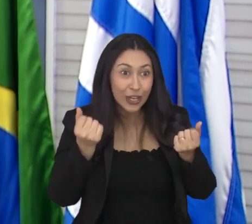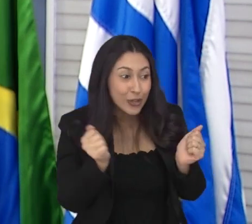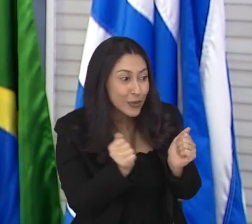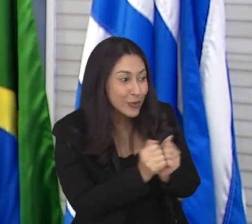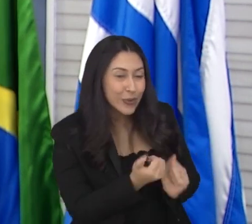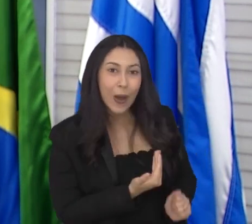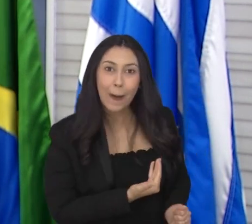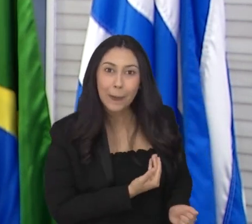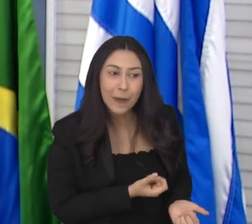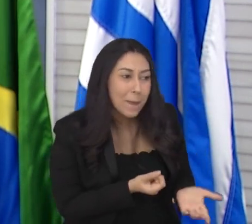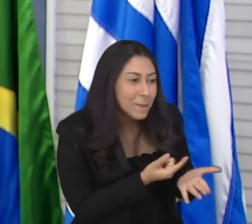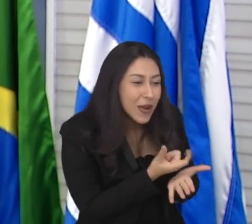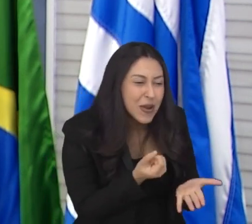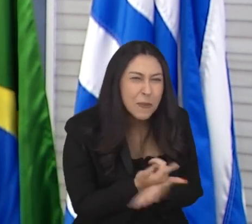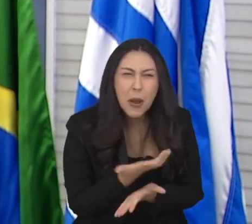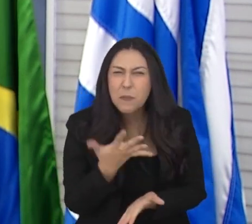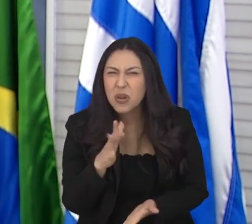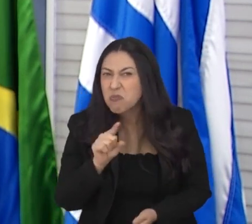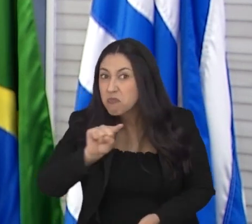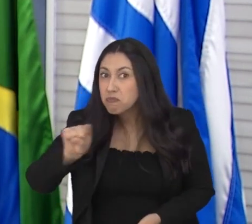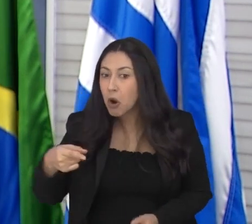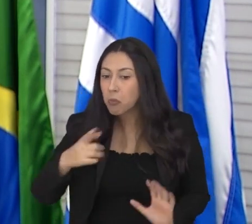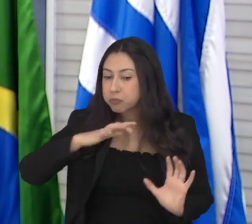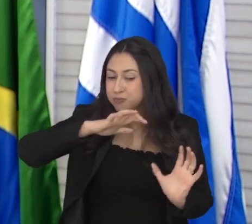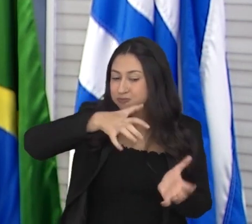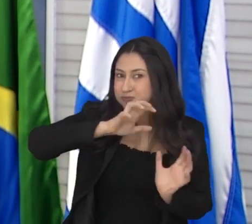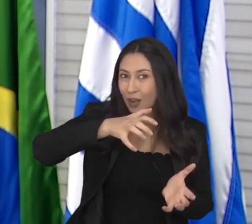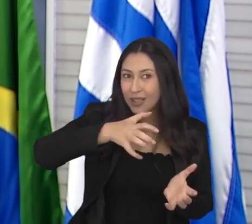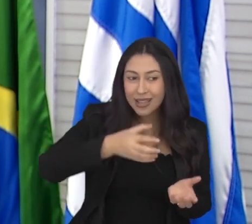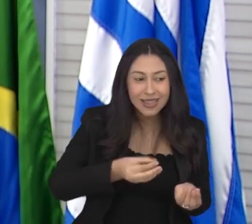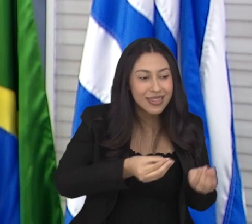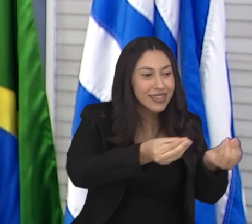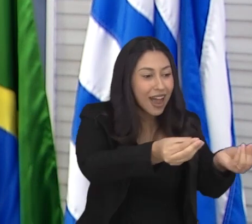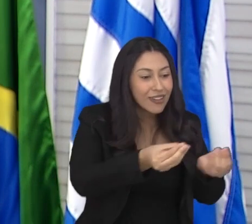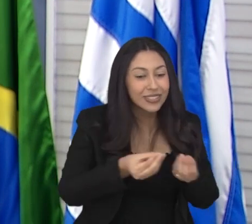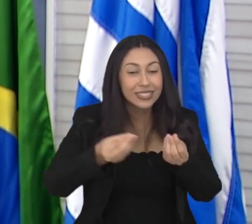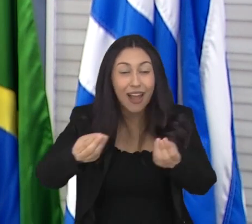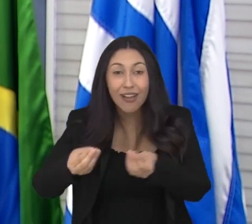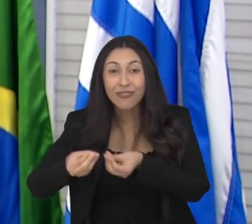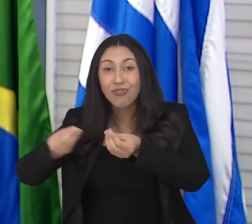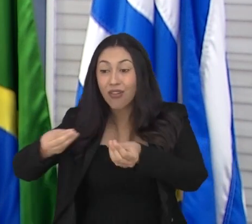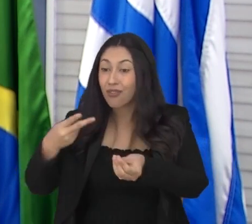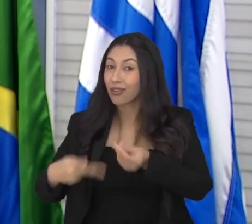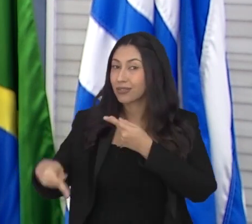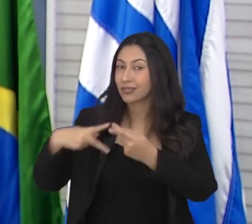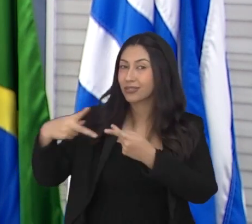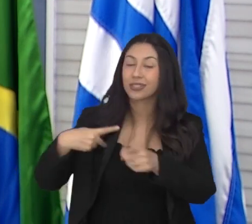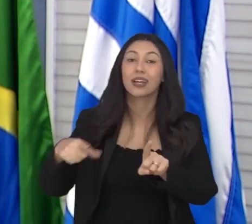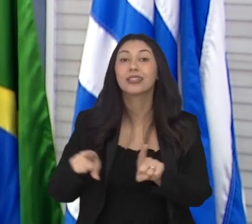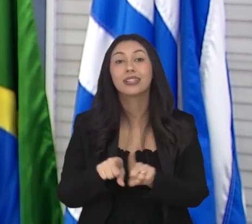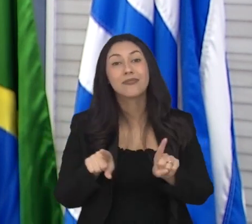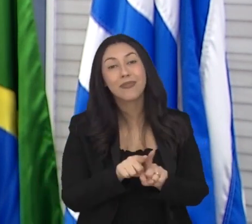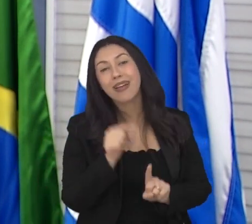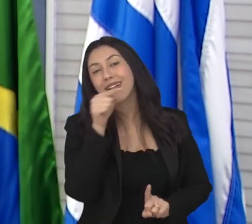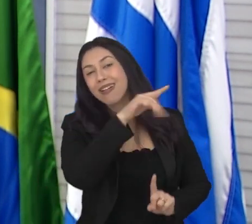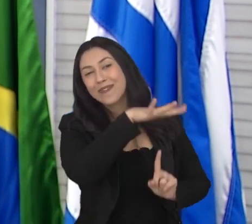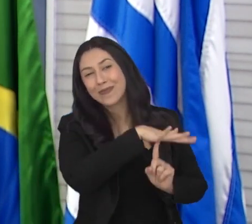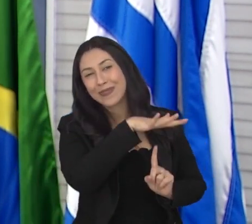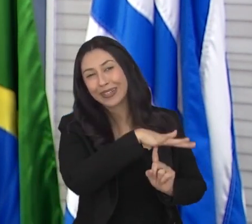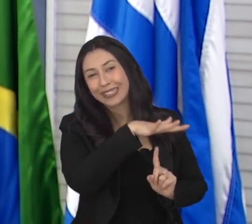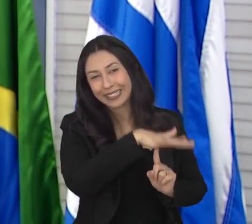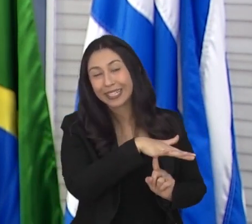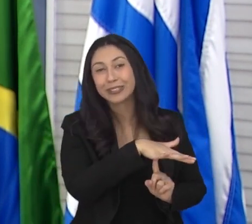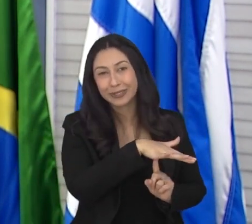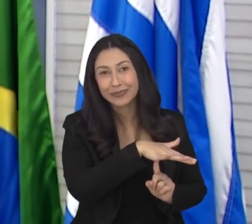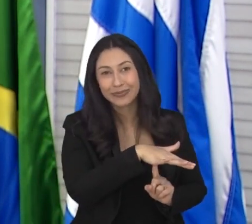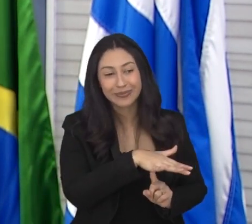juntando mais os amigos, a gente comprava em torno de 1.000 bolas, doava aqui em São José e levava para São Jorge do Ivaí,